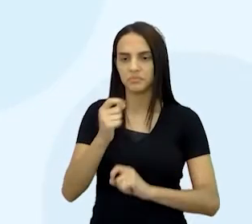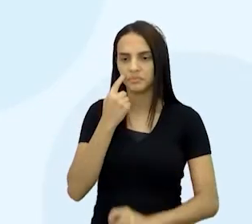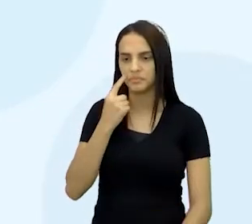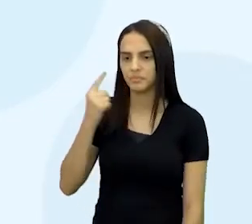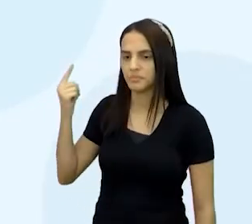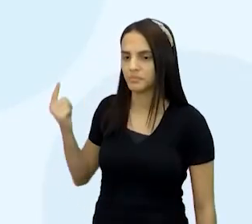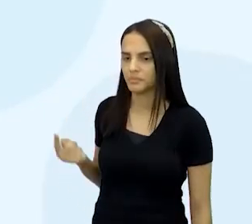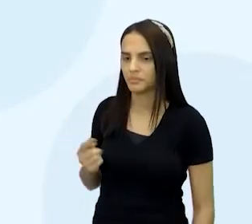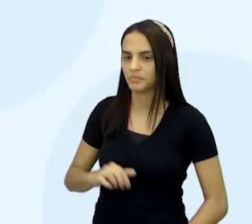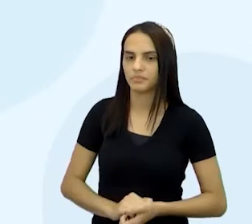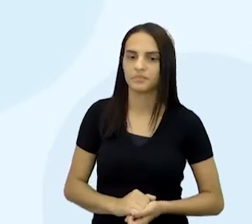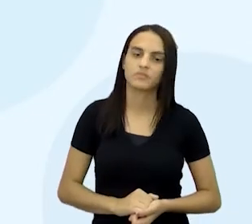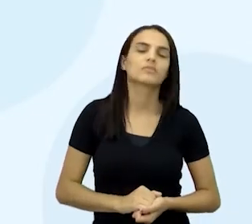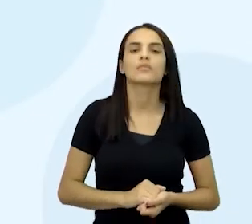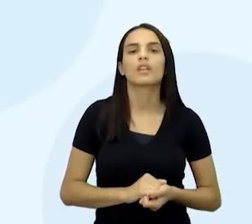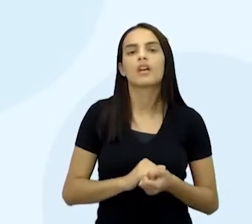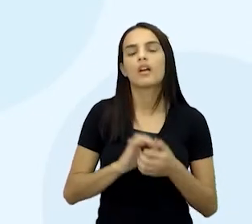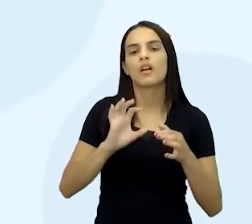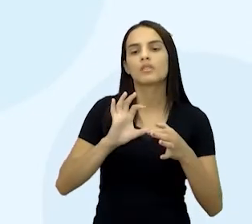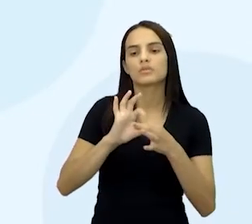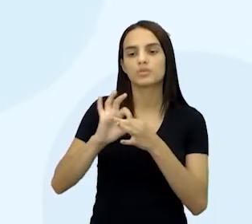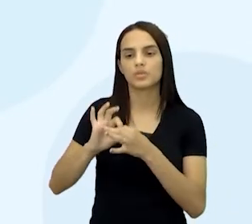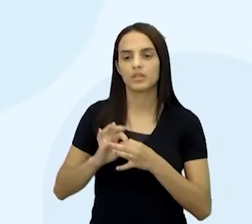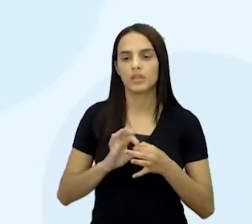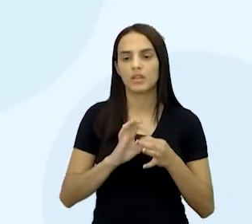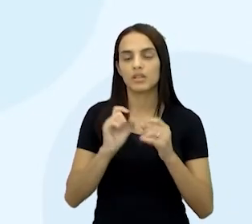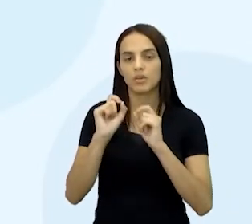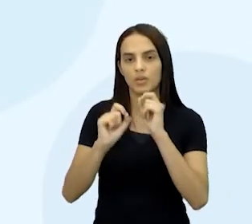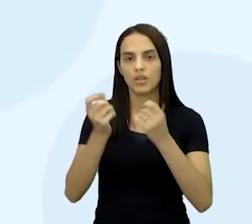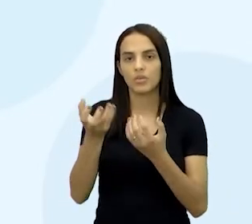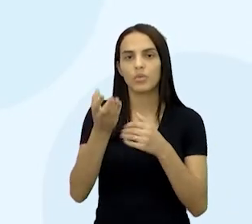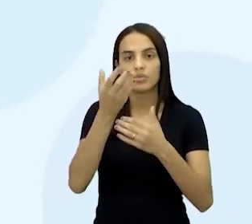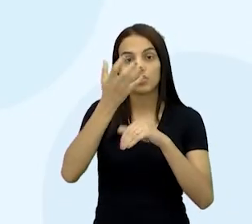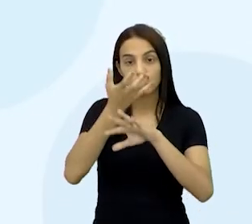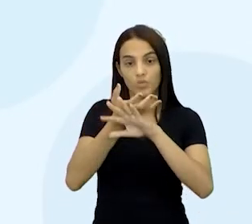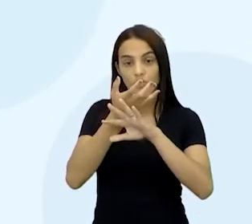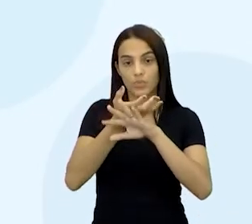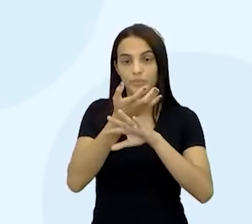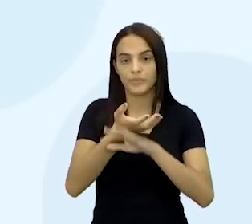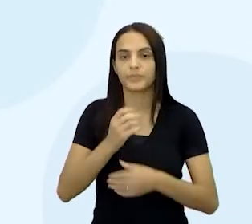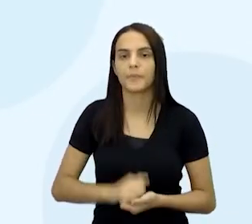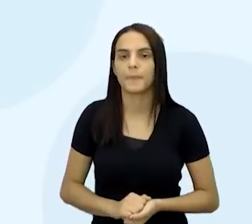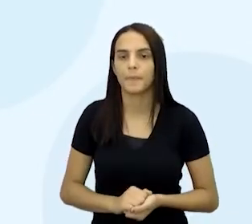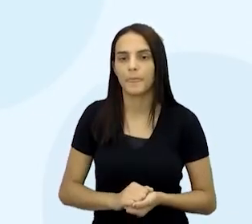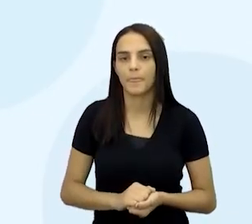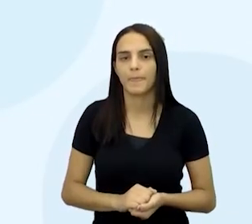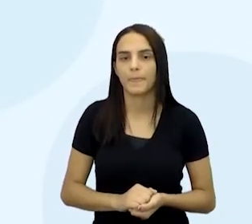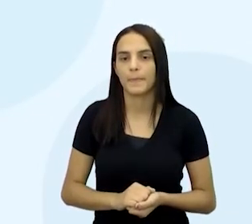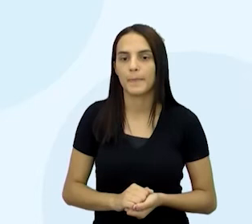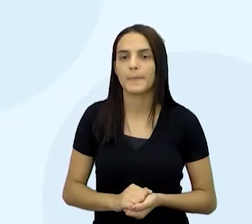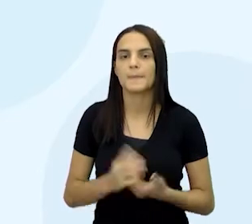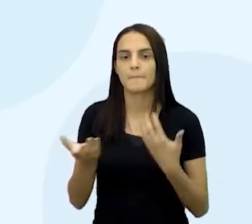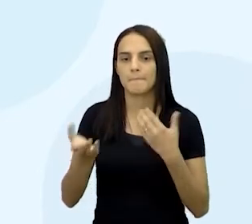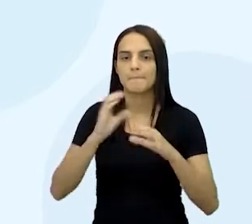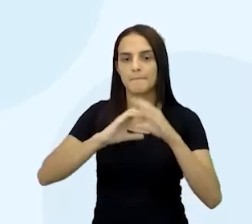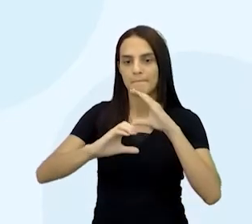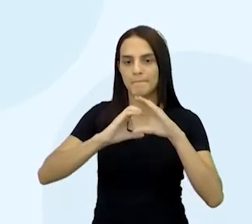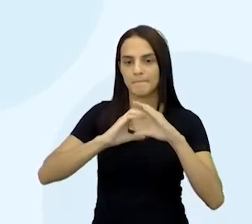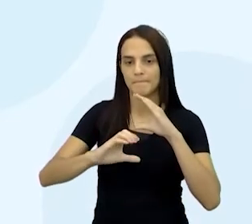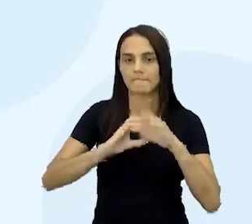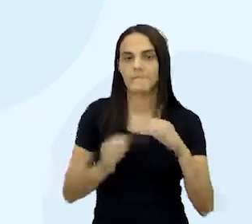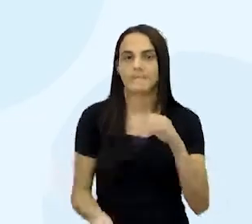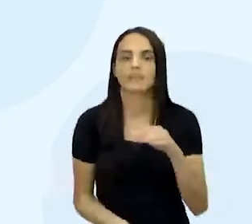estruturante? Gente, é onde a gente se conecta com o nosso componente, né? O nosso primeiro aí, ele vai ser o comunicação